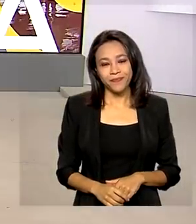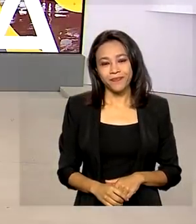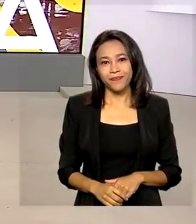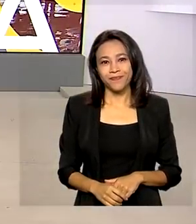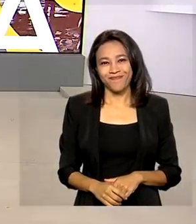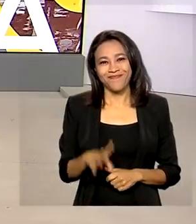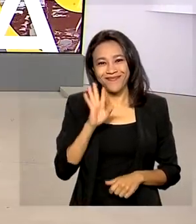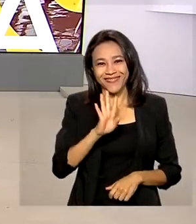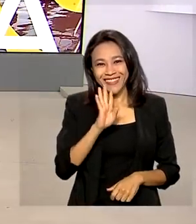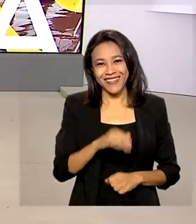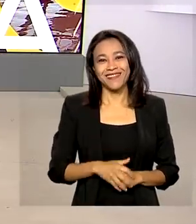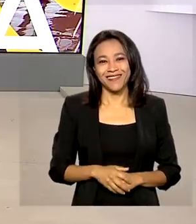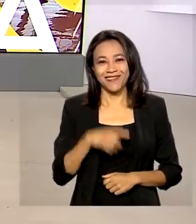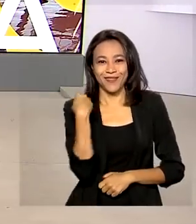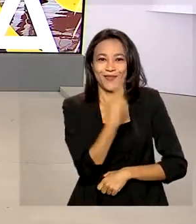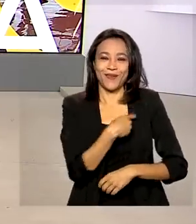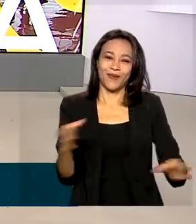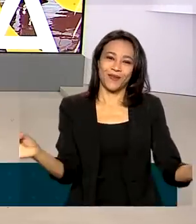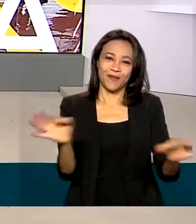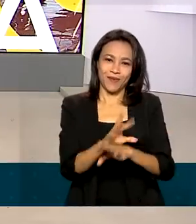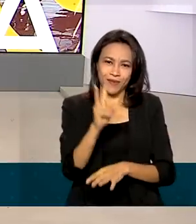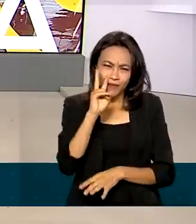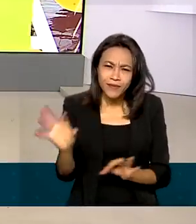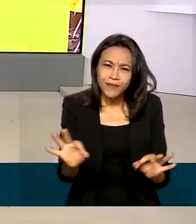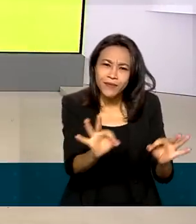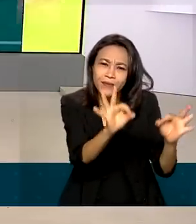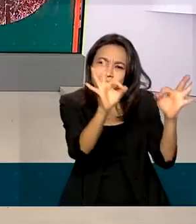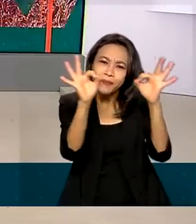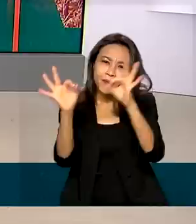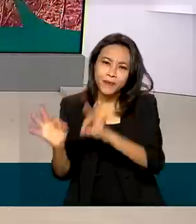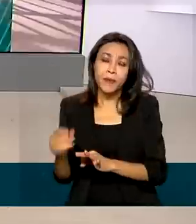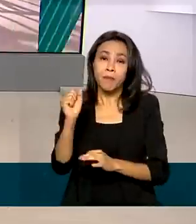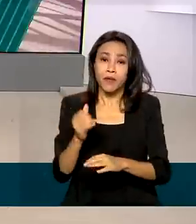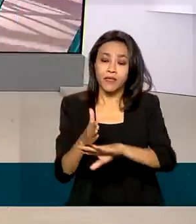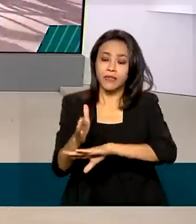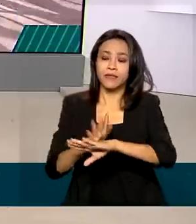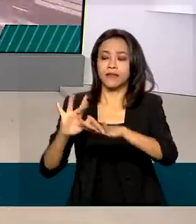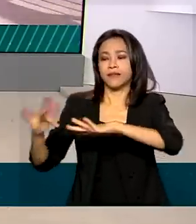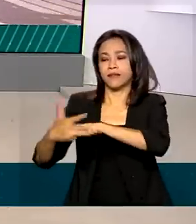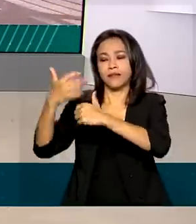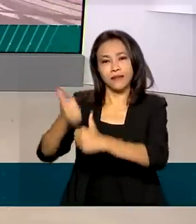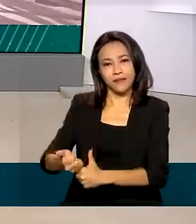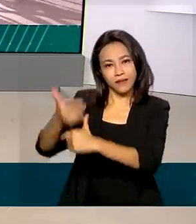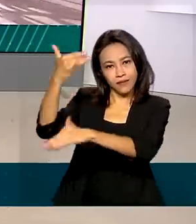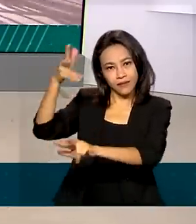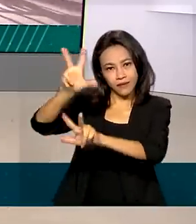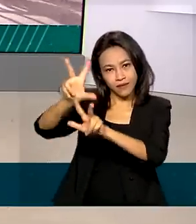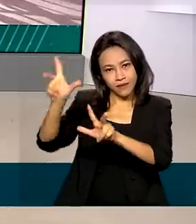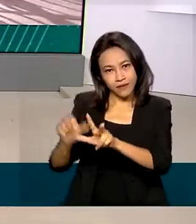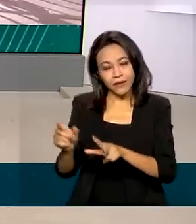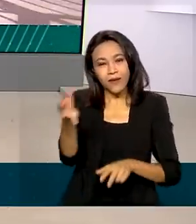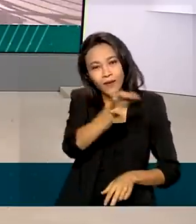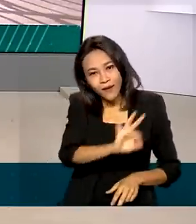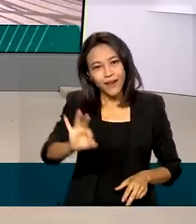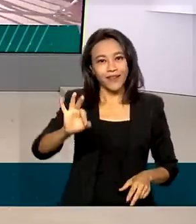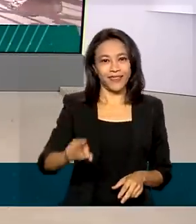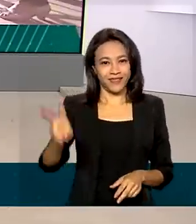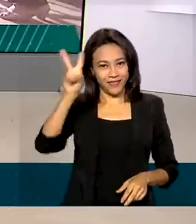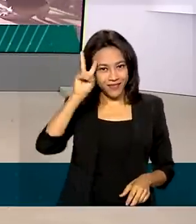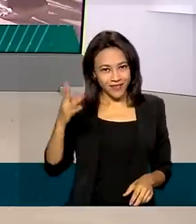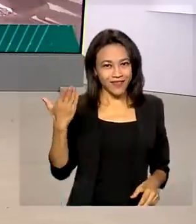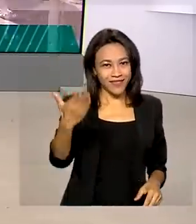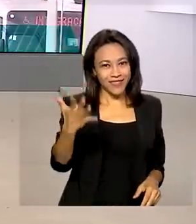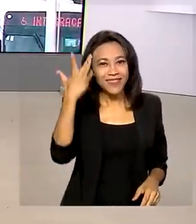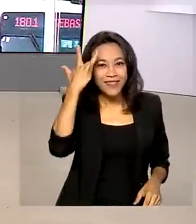bacana né a gente fica por aqui para rever as reportagens Acesse as redes sociais da TV Brasil uma ótima segunda-feira para você